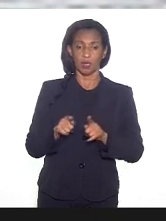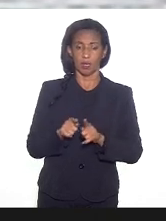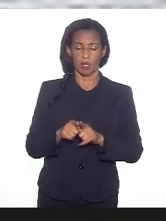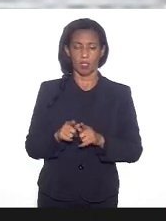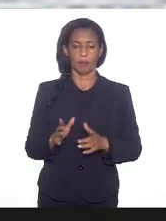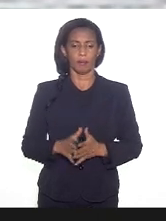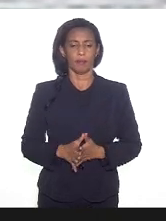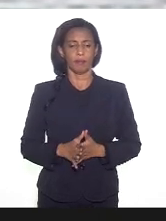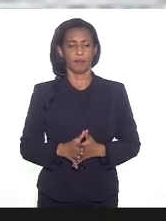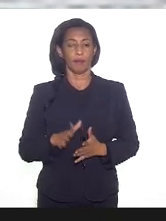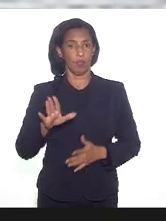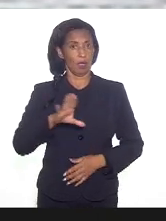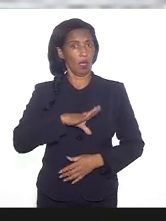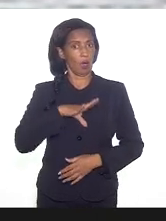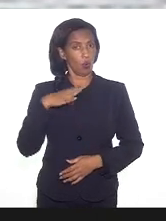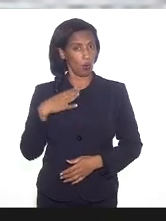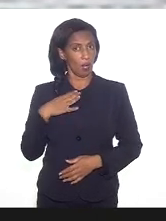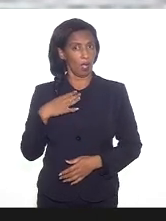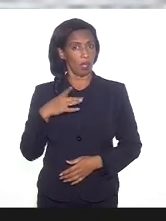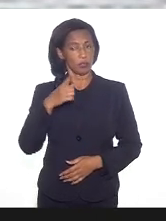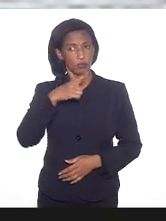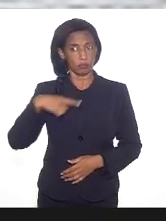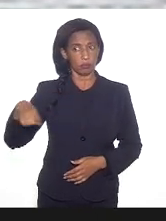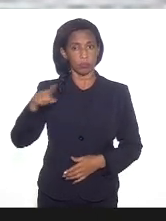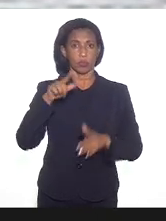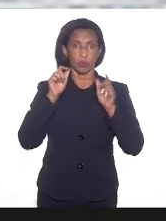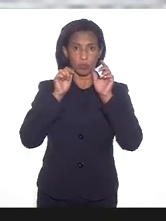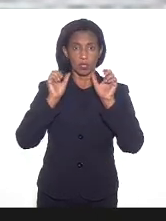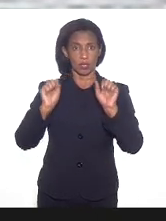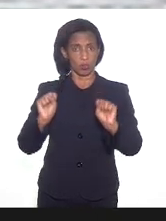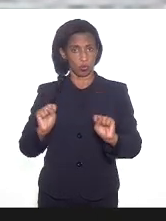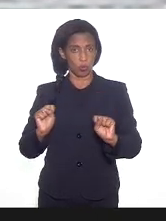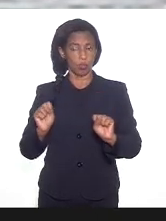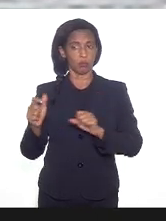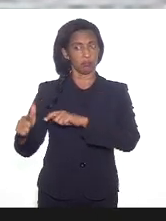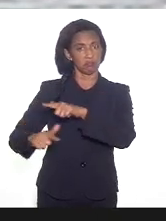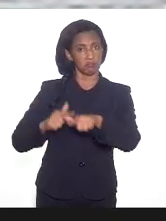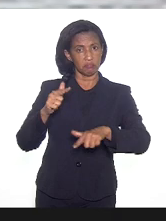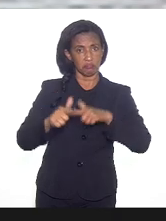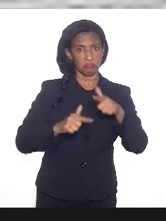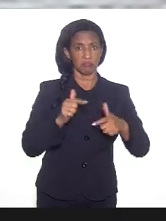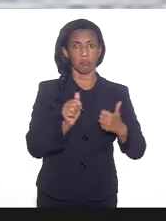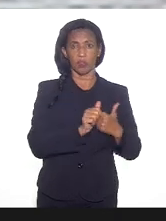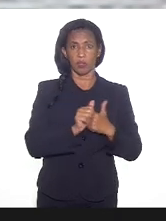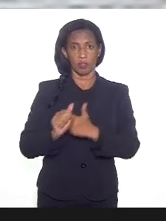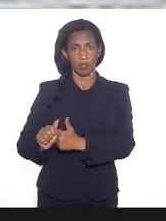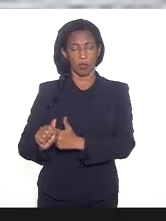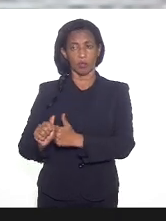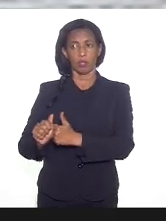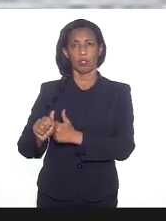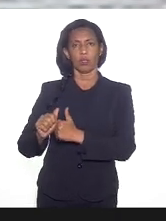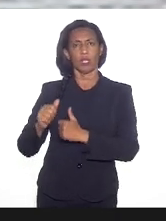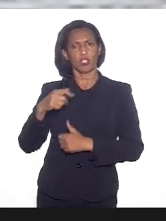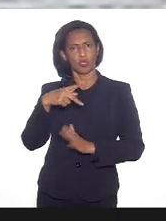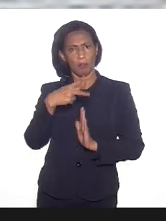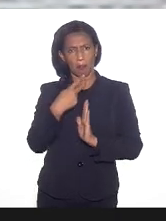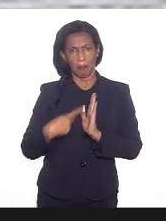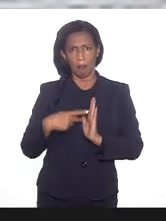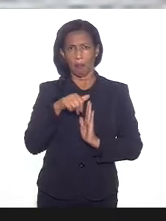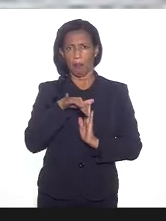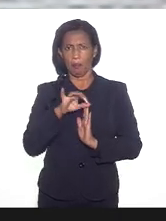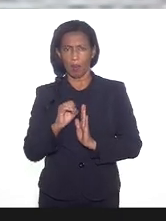empenho também e a coragem dos assessores dos gabinetes de Vossa Excelência na condução e na elaboração das pautas,